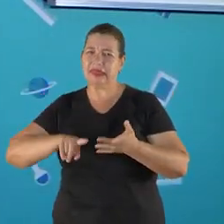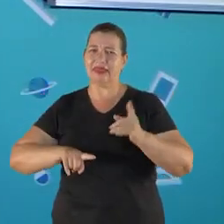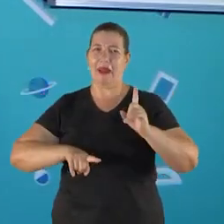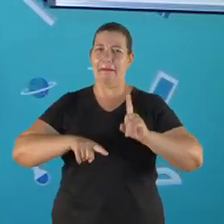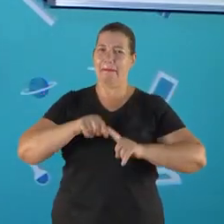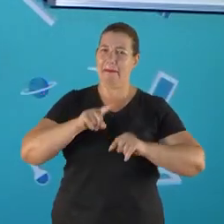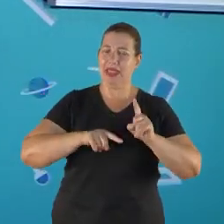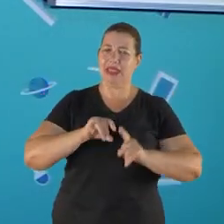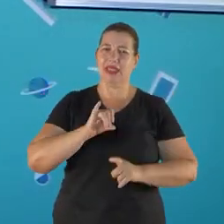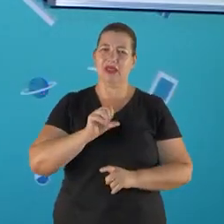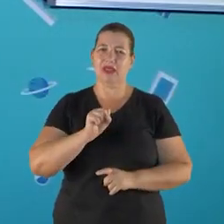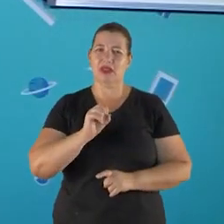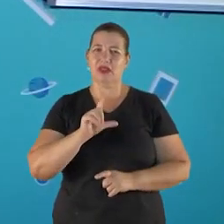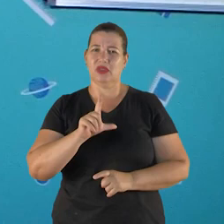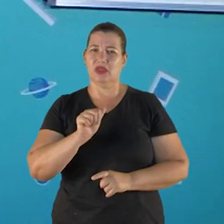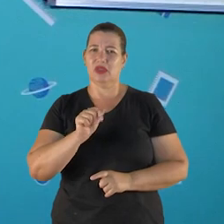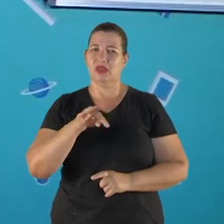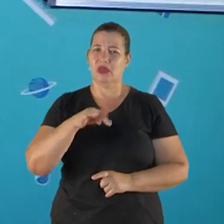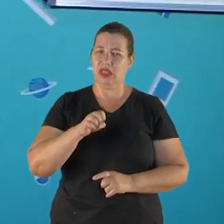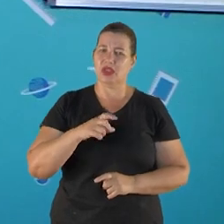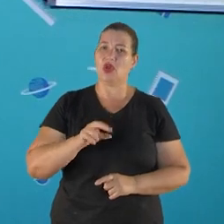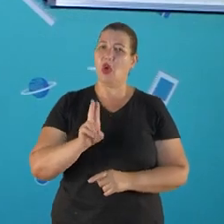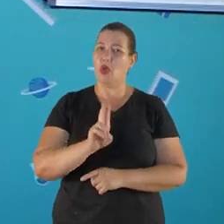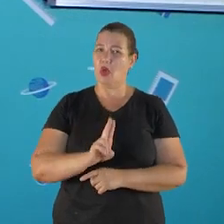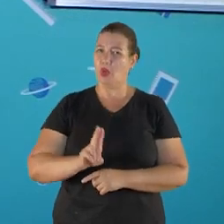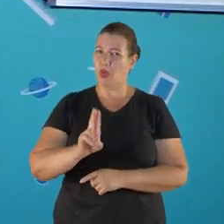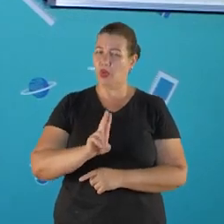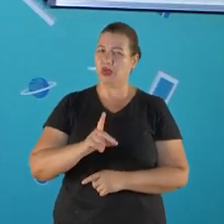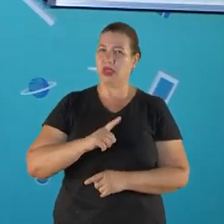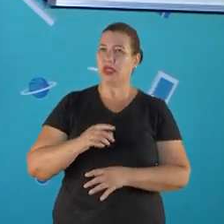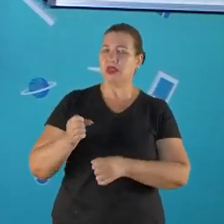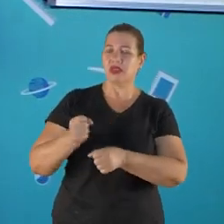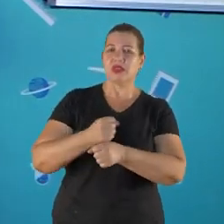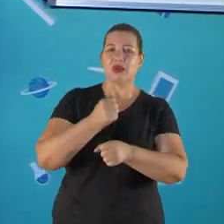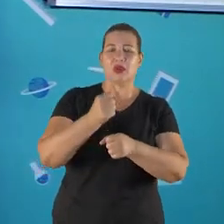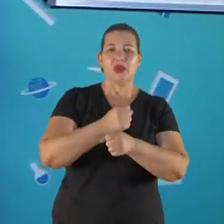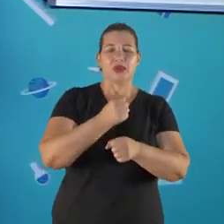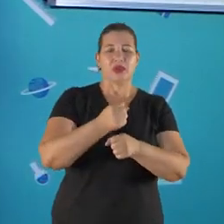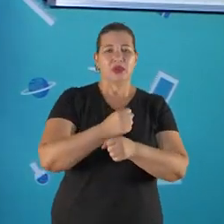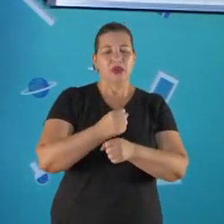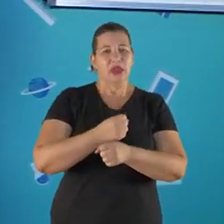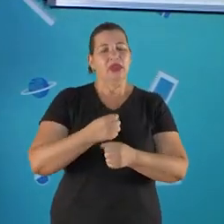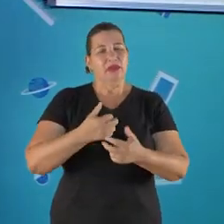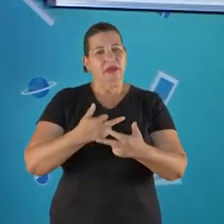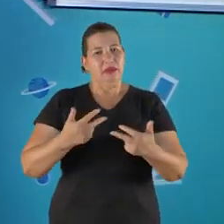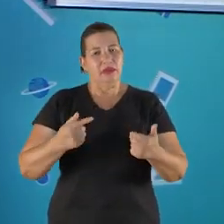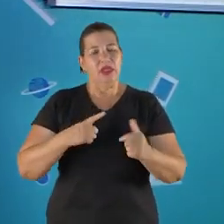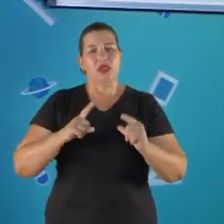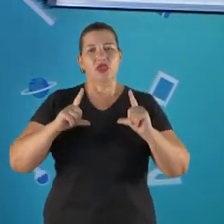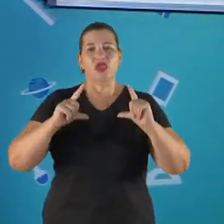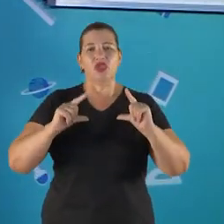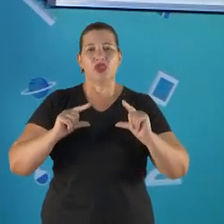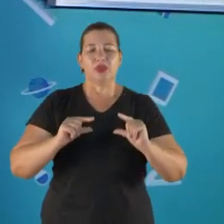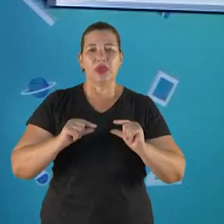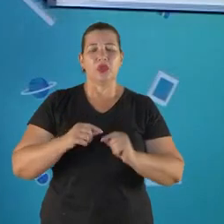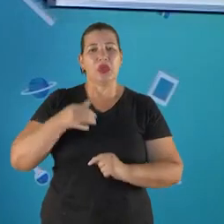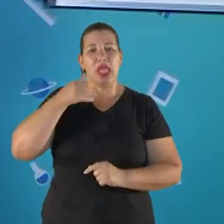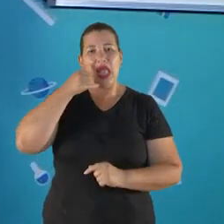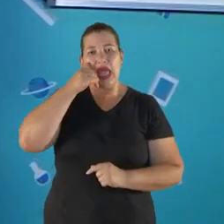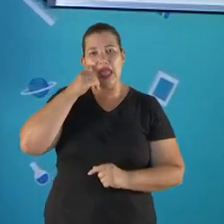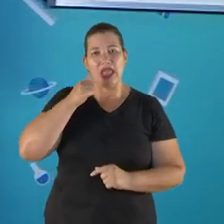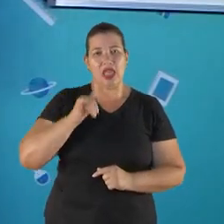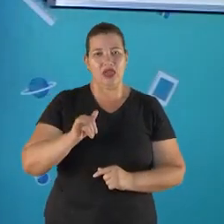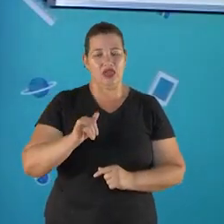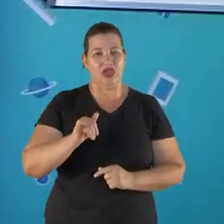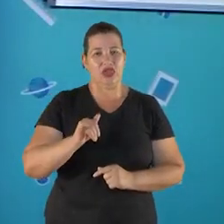Os materiais isolantes têm sido usados nas construções de forma a diminuir o